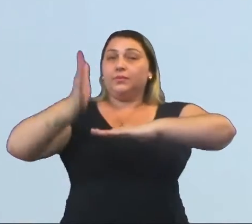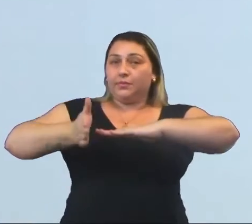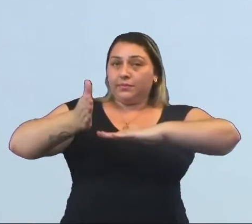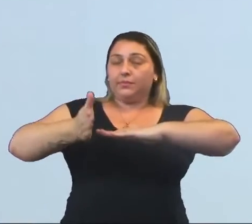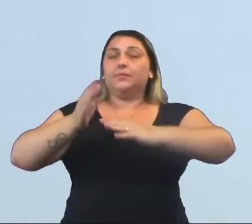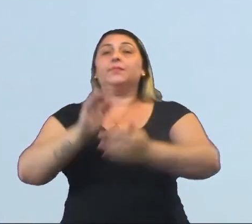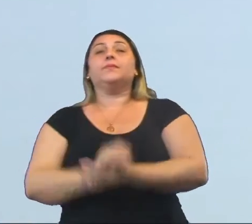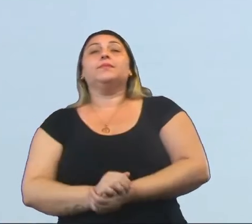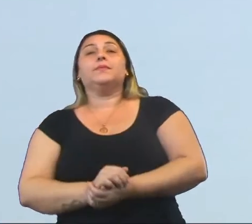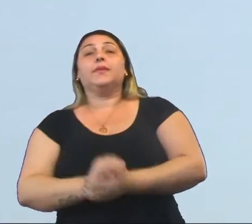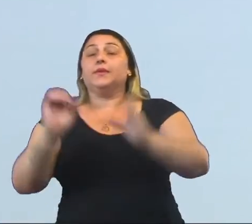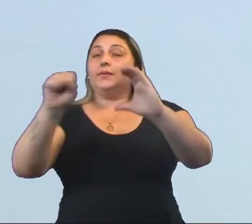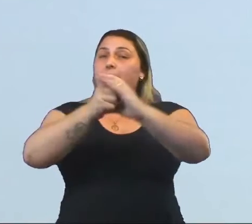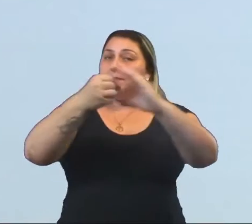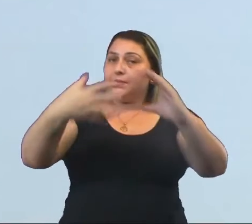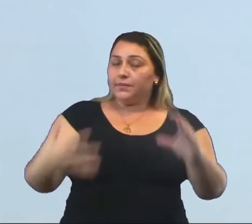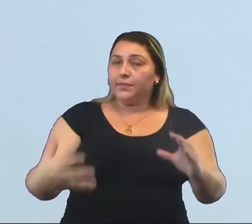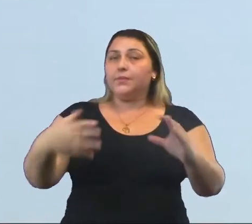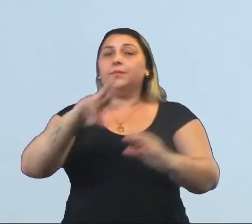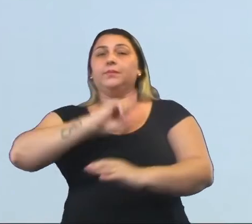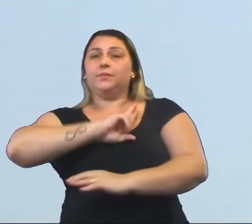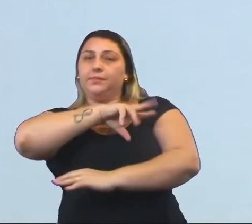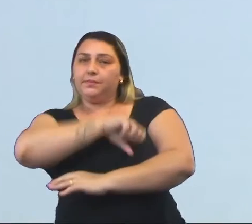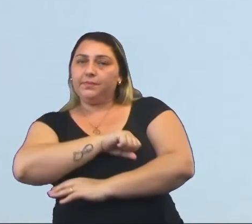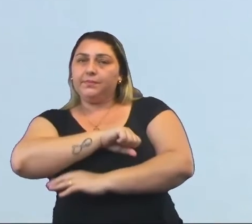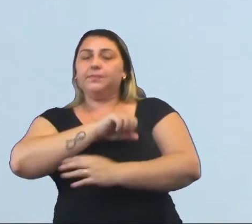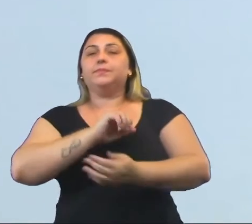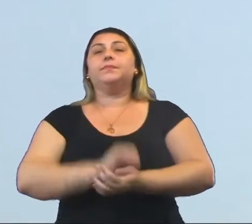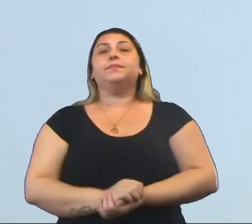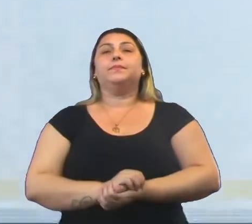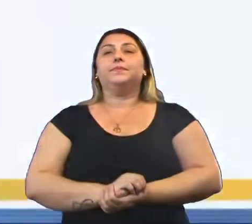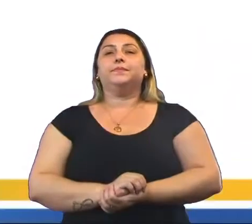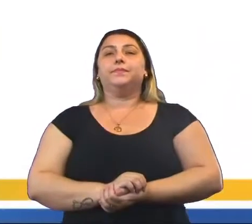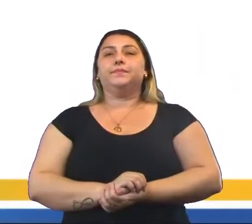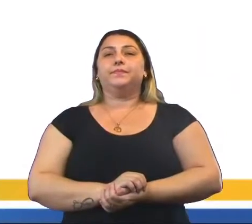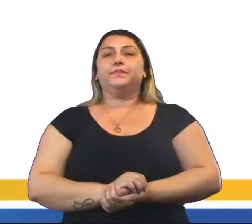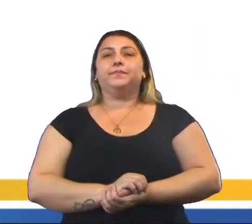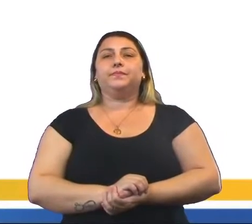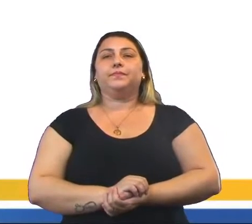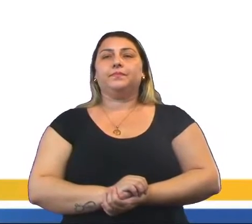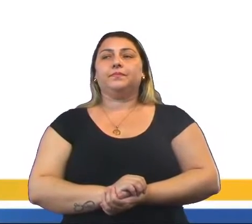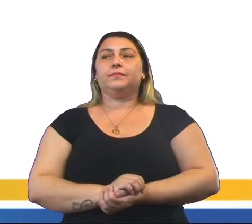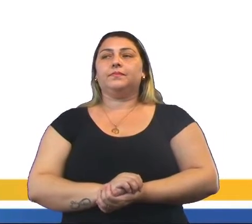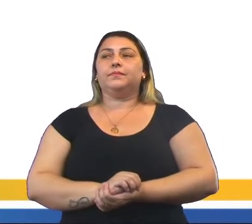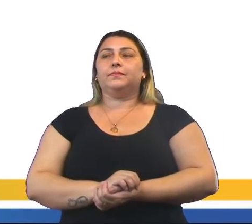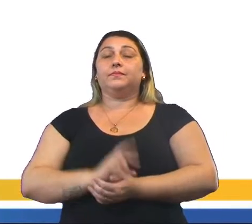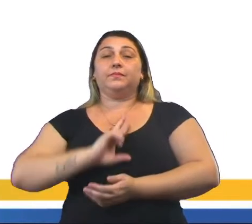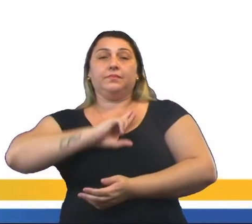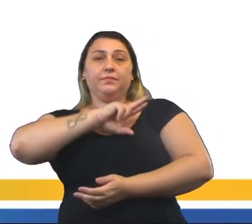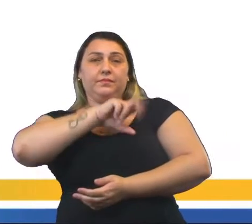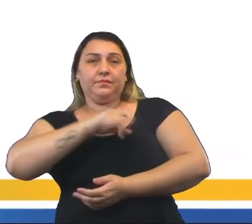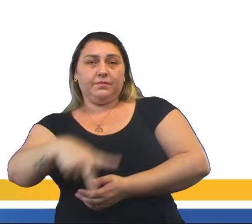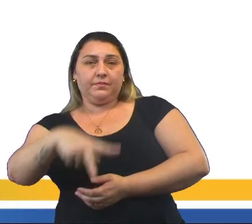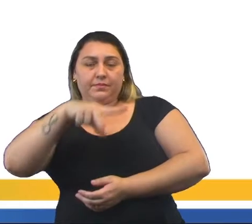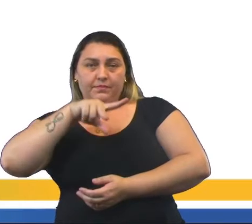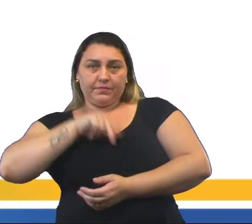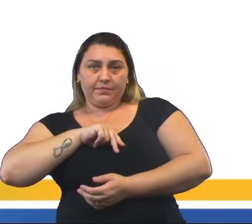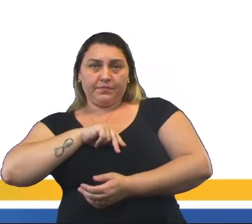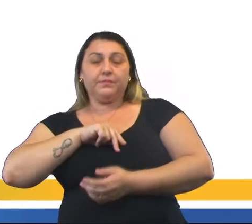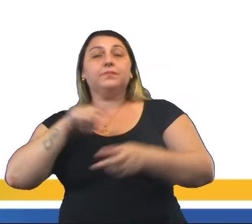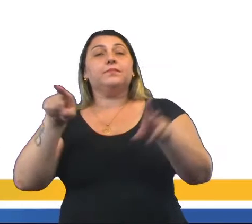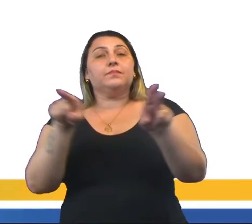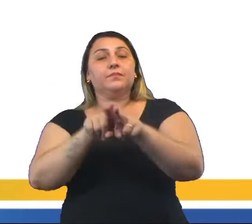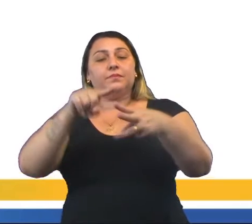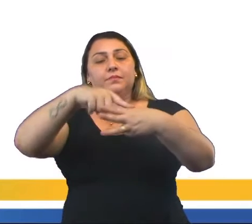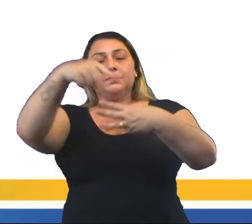faz parte das características do romantismo. Vamos lá? O romantismo em Portugal se divide também em